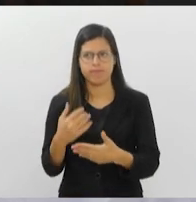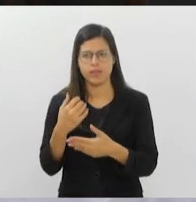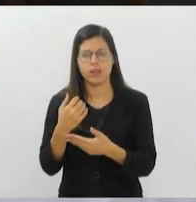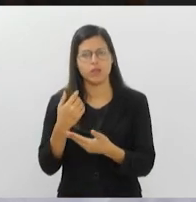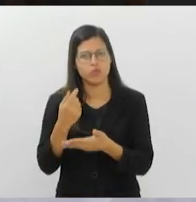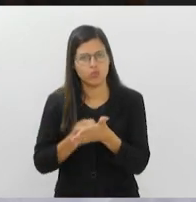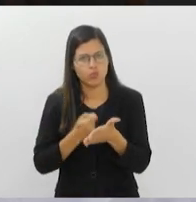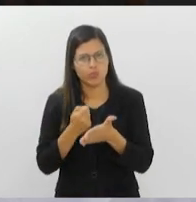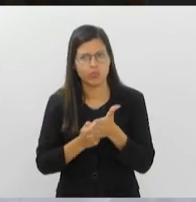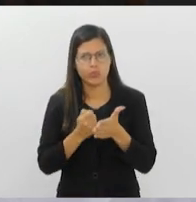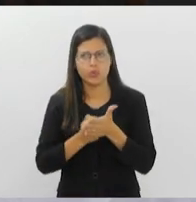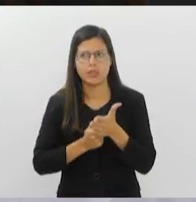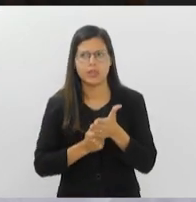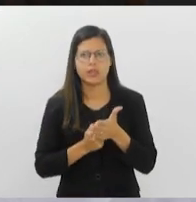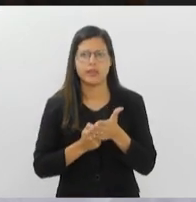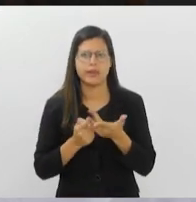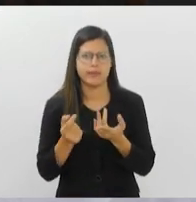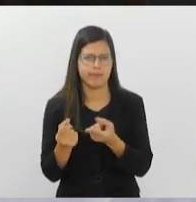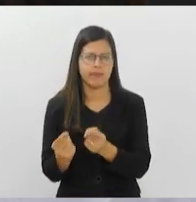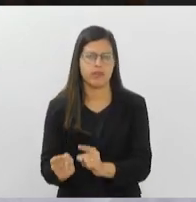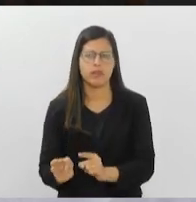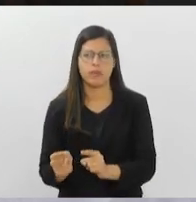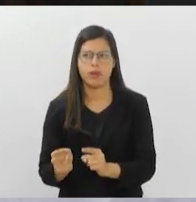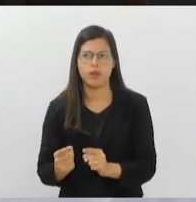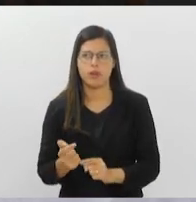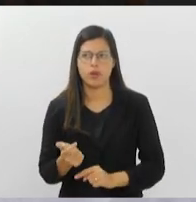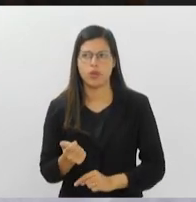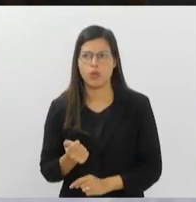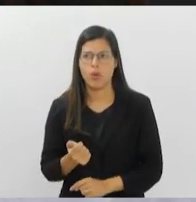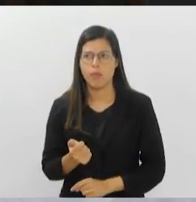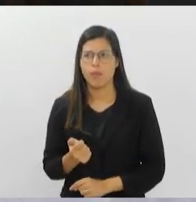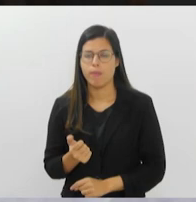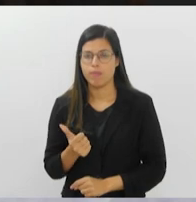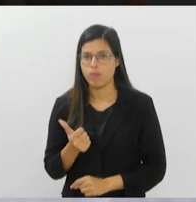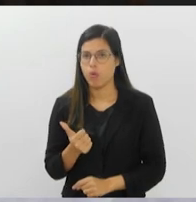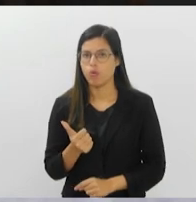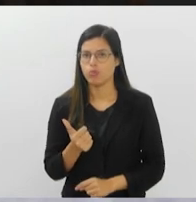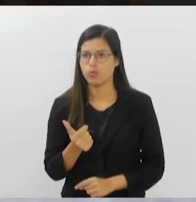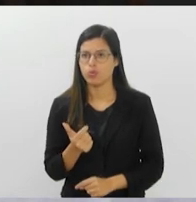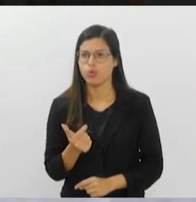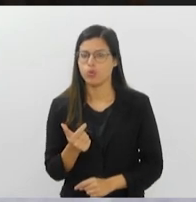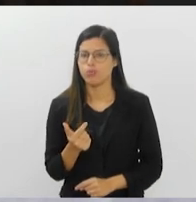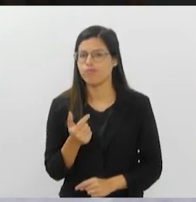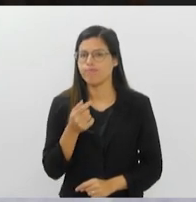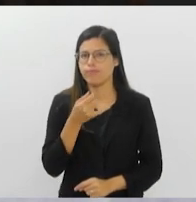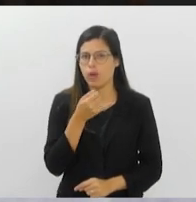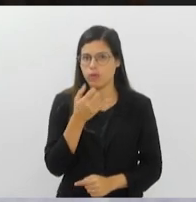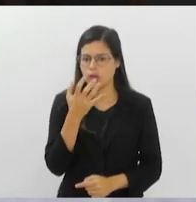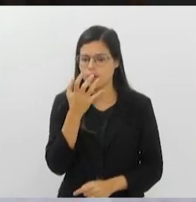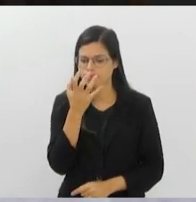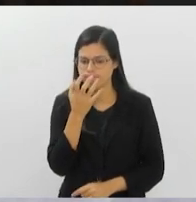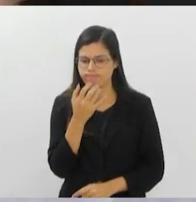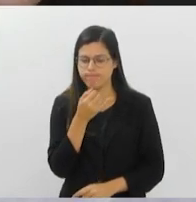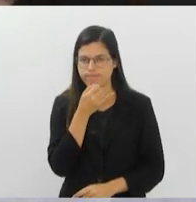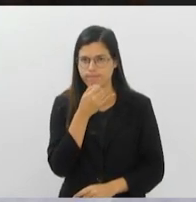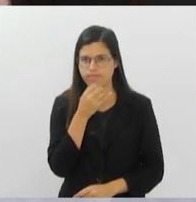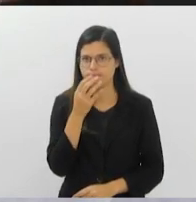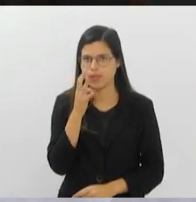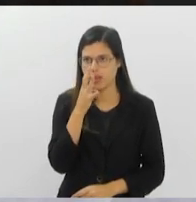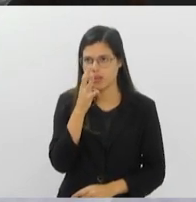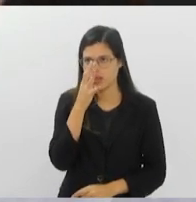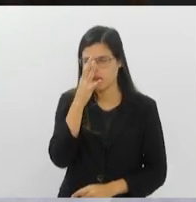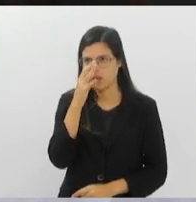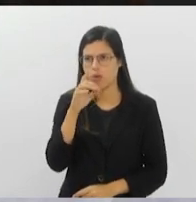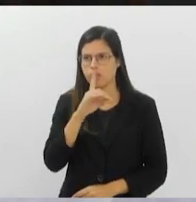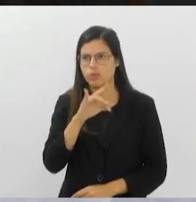vários processos de enfrentamento. Poucos me deixaram tão perplexo quanto nesse último dia da luta